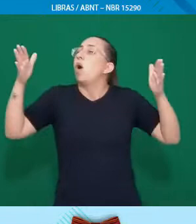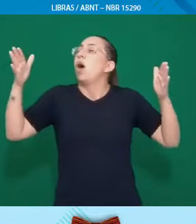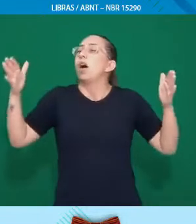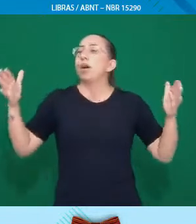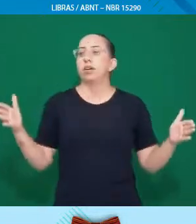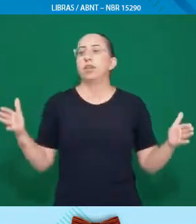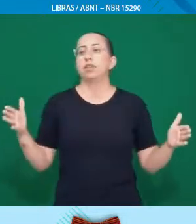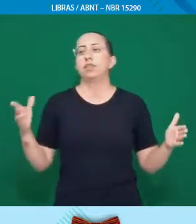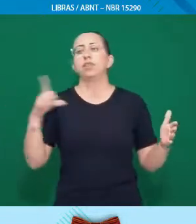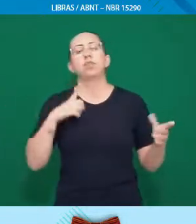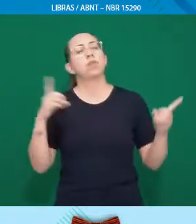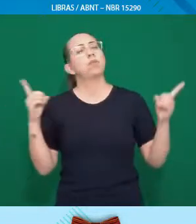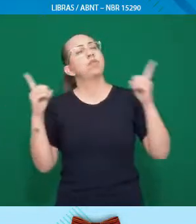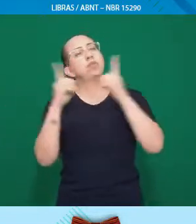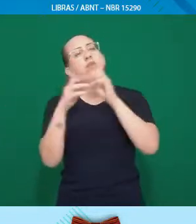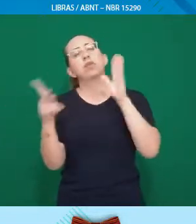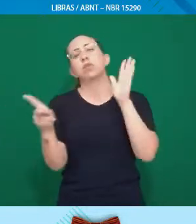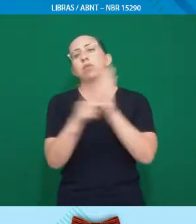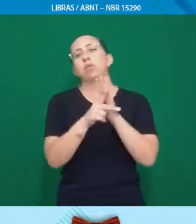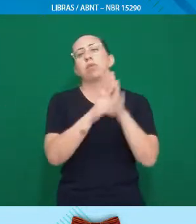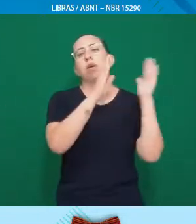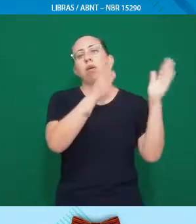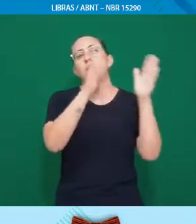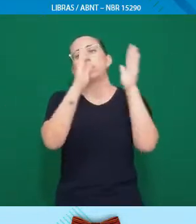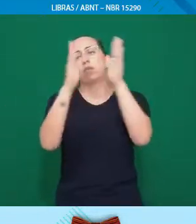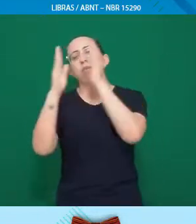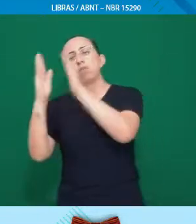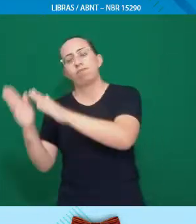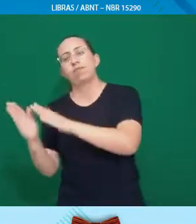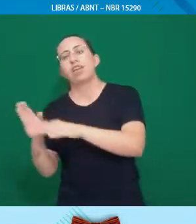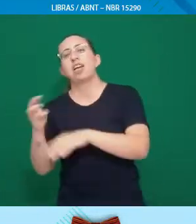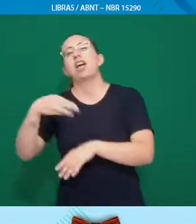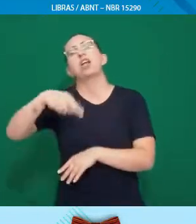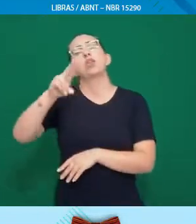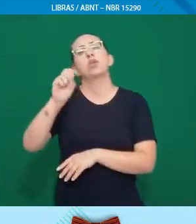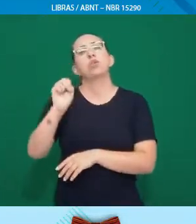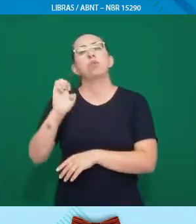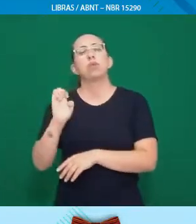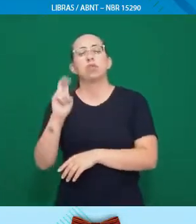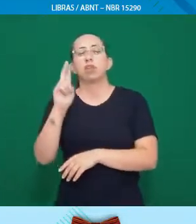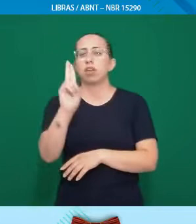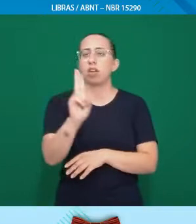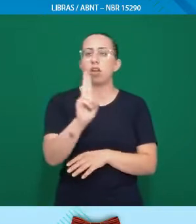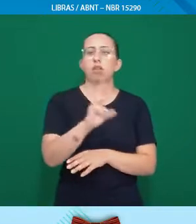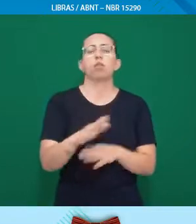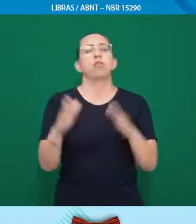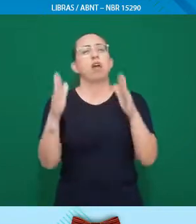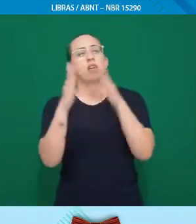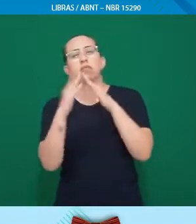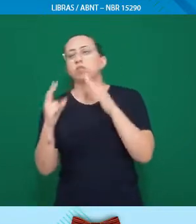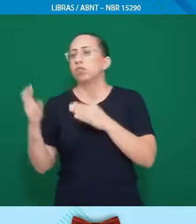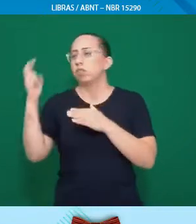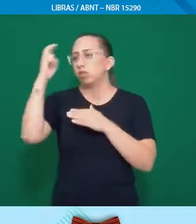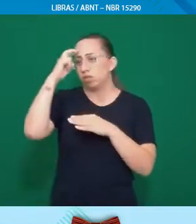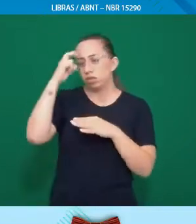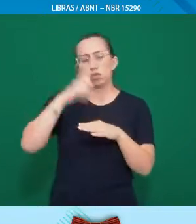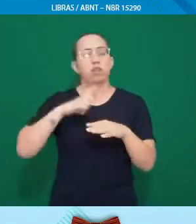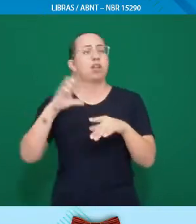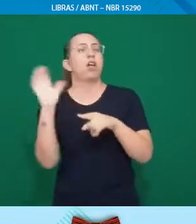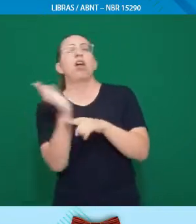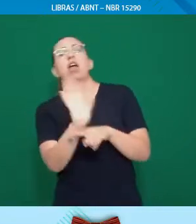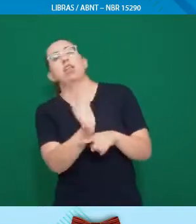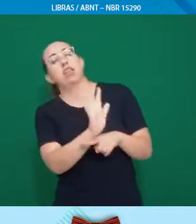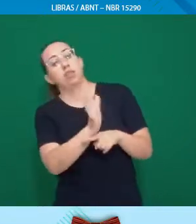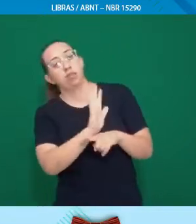nós temos atendimento na biblioteca nós temos o museu temos no arquivo histórico temos a casa cultura né na Casa da Cultura então tem o cinema